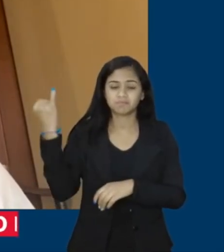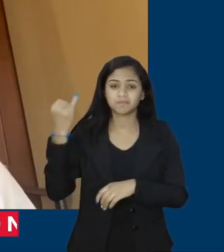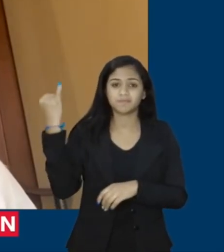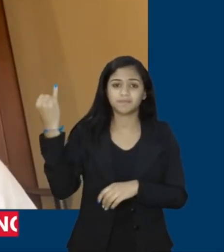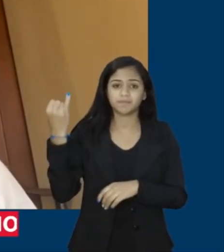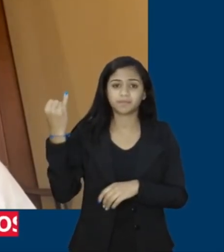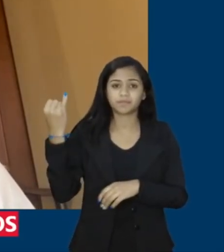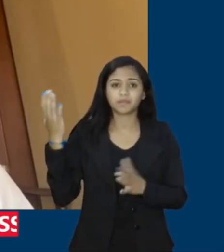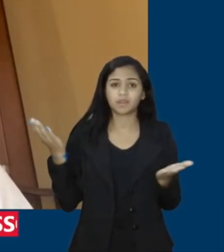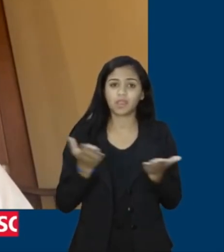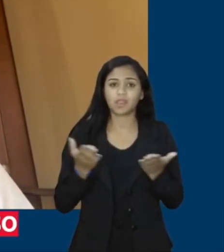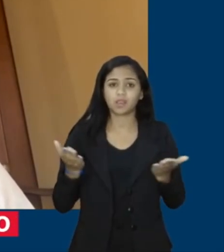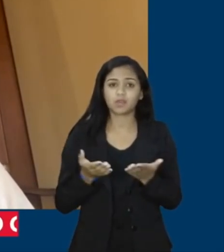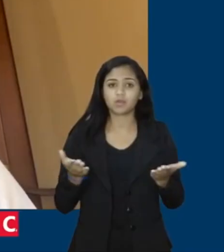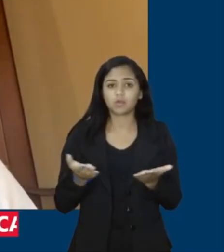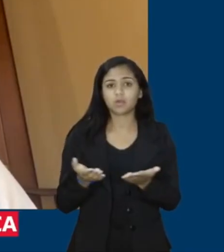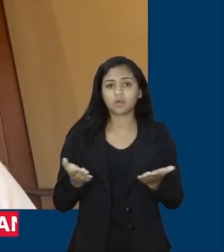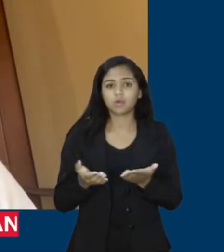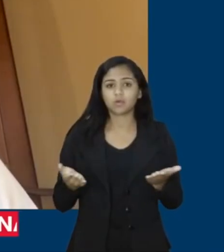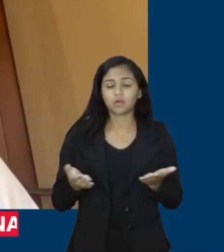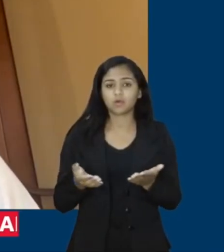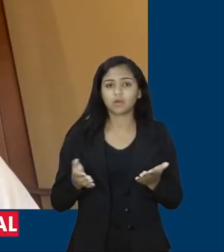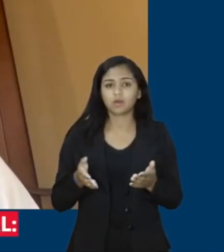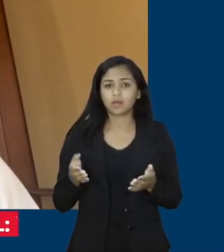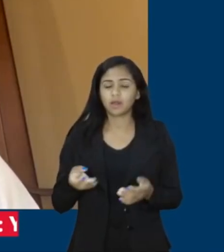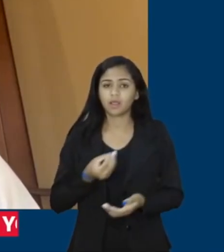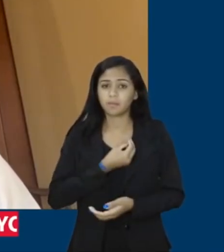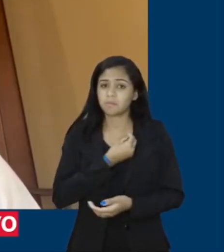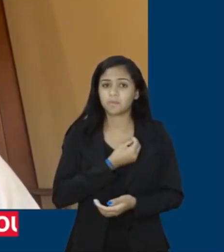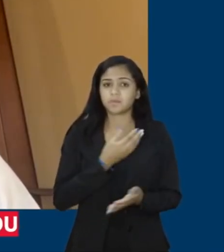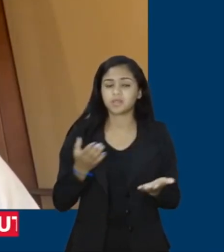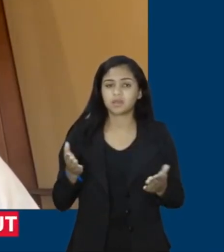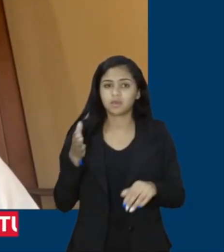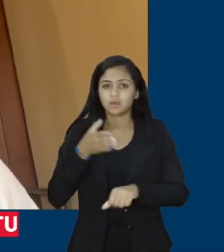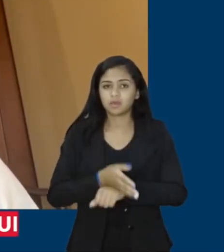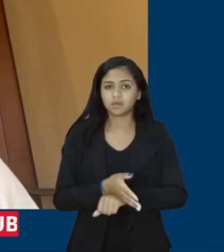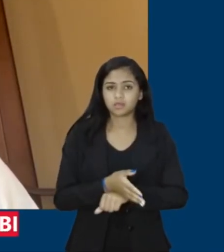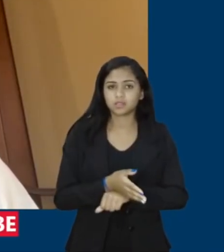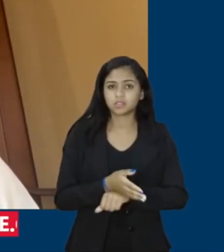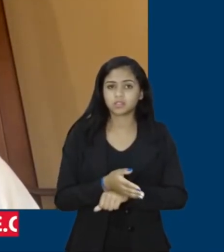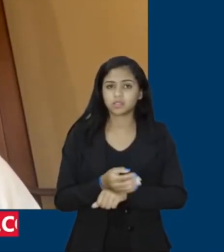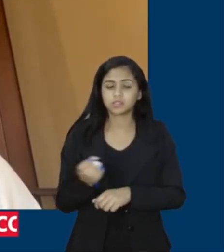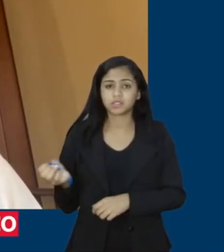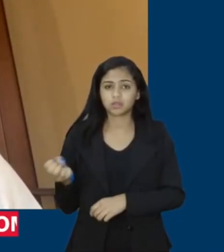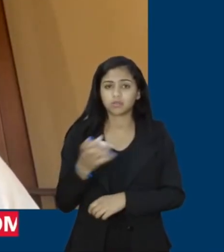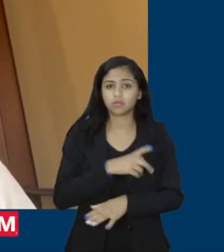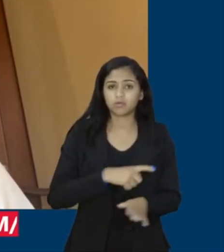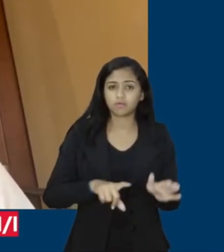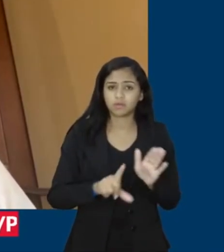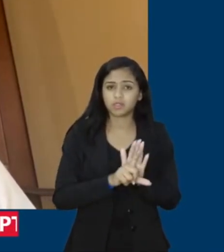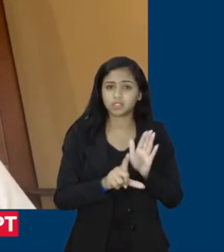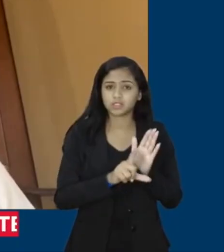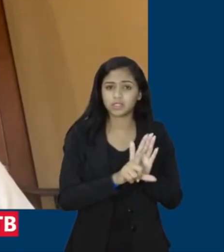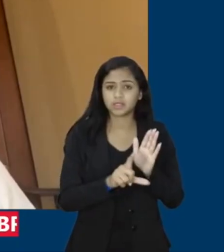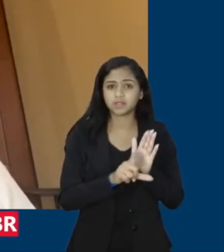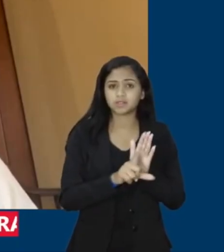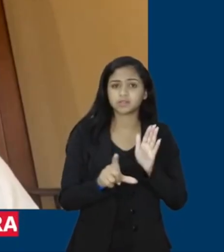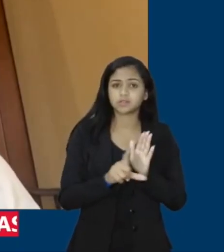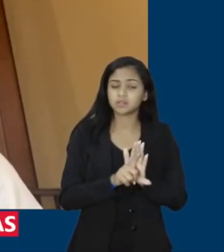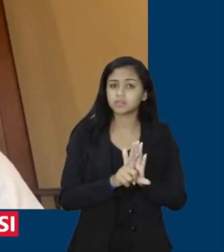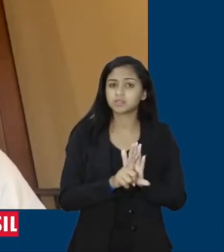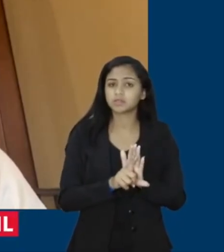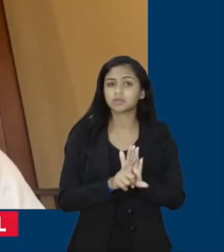importante, agora vai ter a sanção presidencial, a partir dessa nova legislação, desse novo regime fiscal